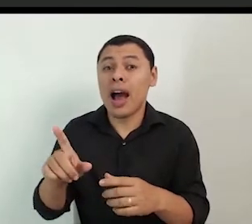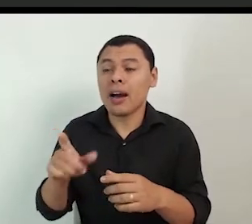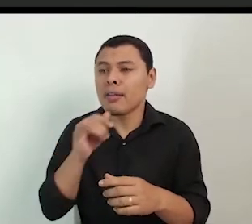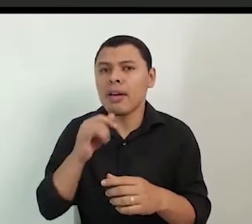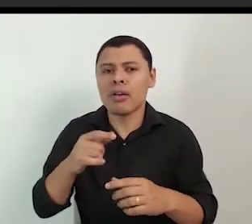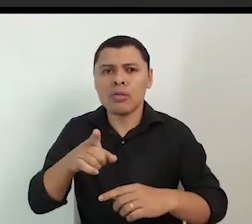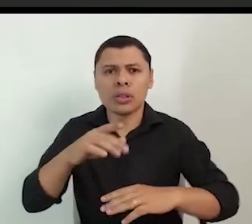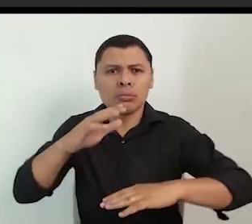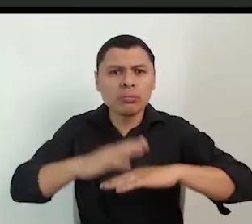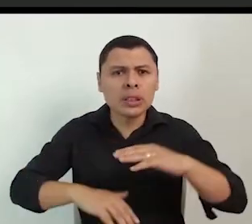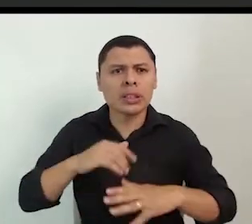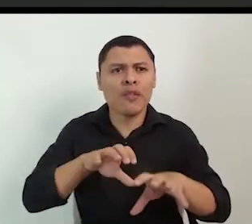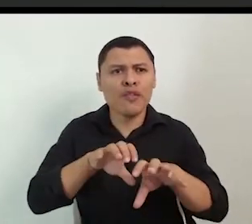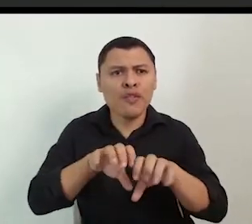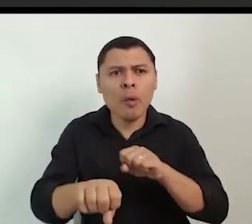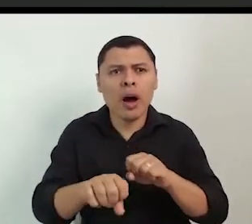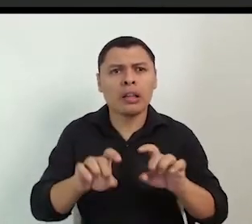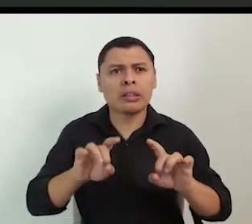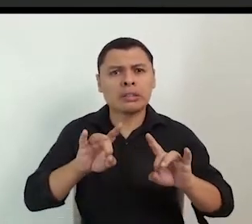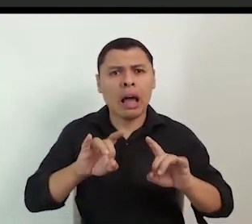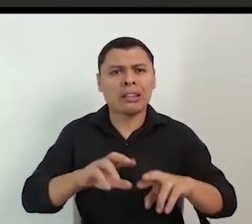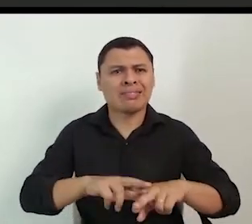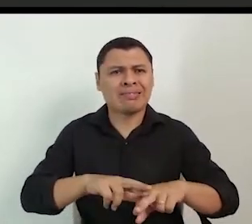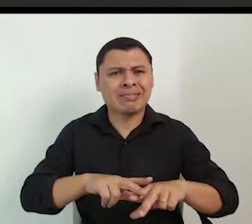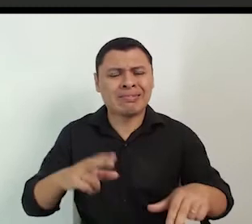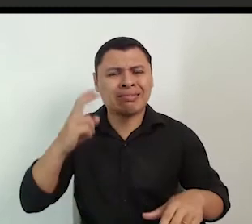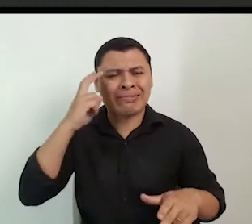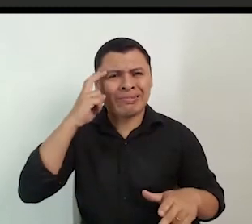vaga, antes de você